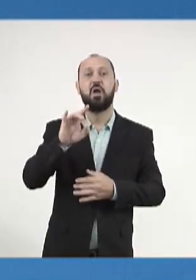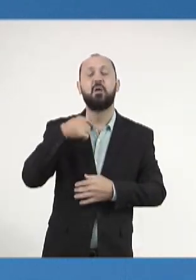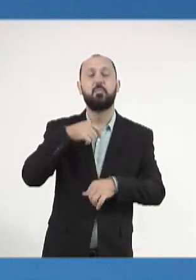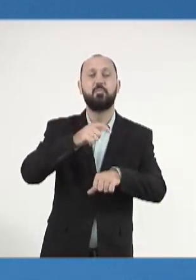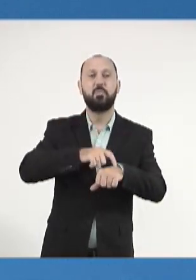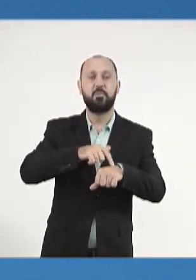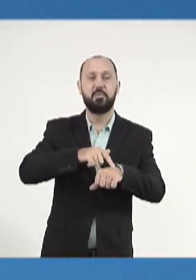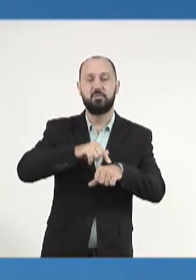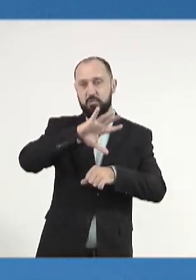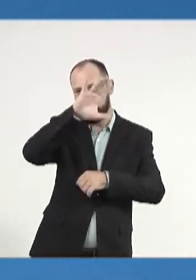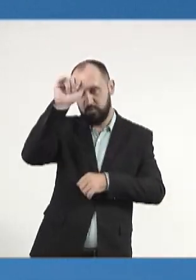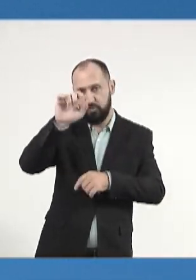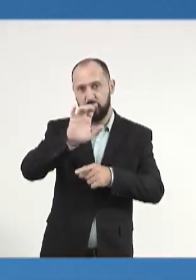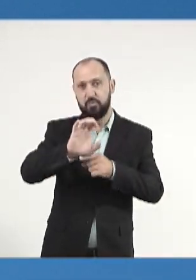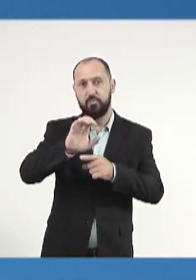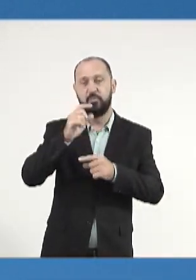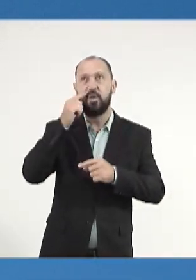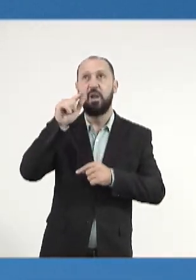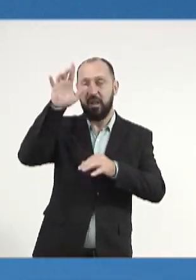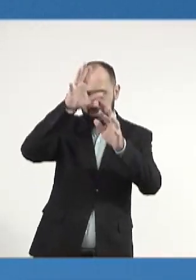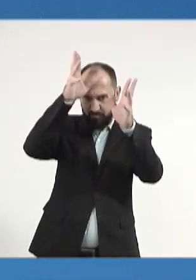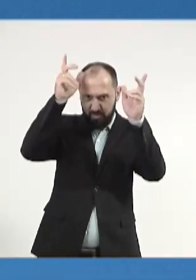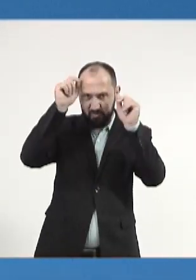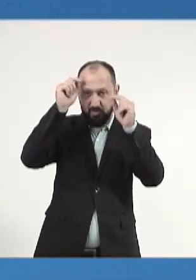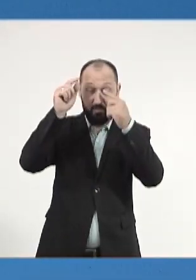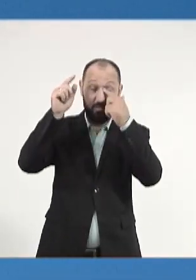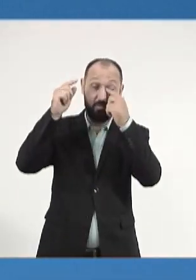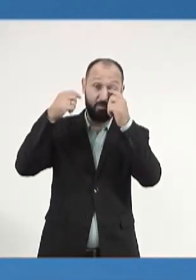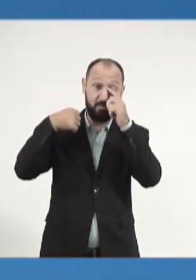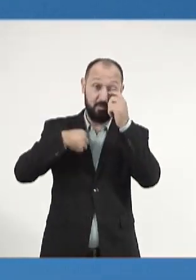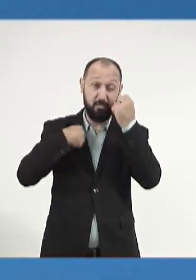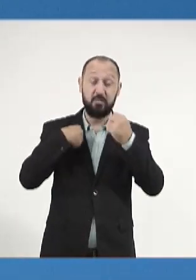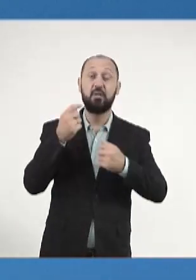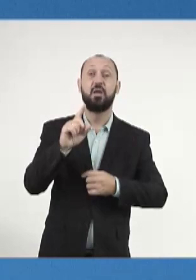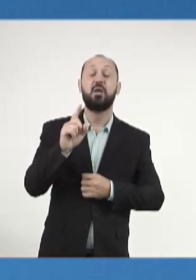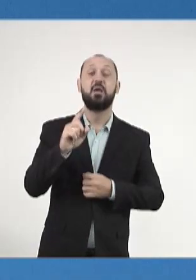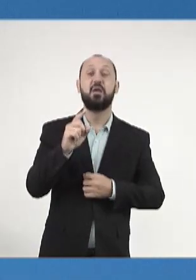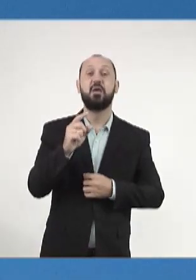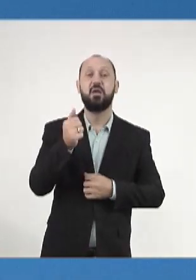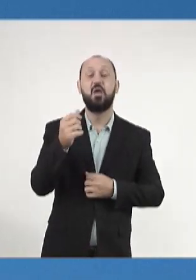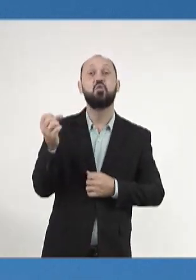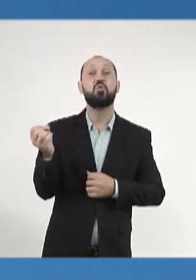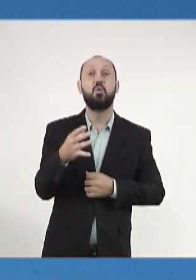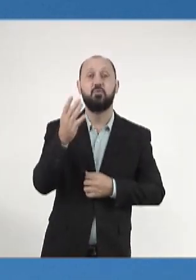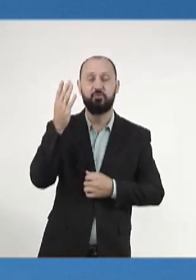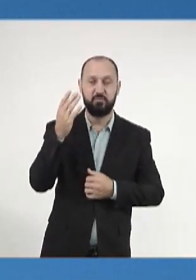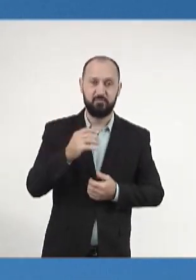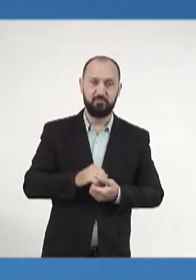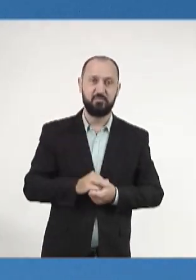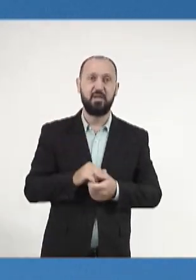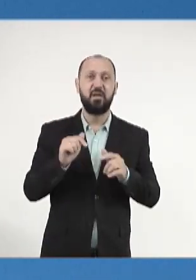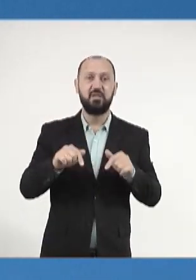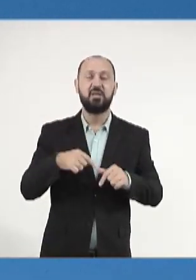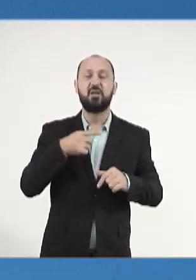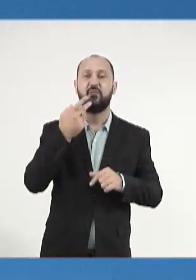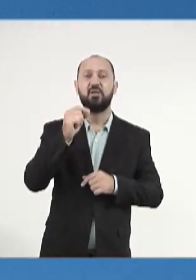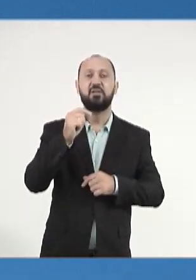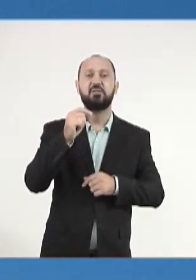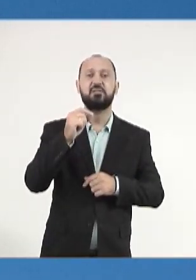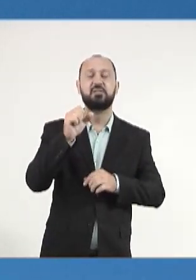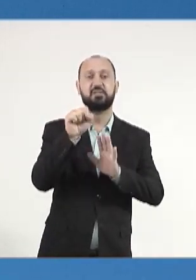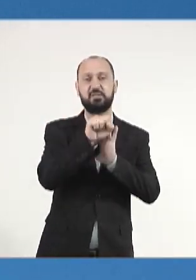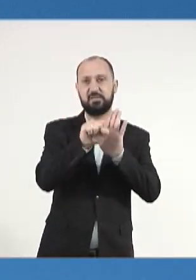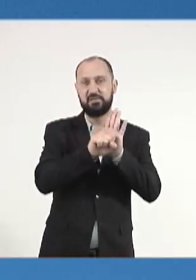do Sul é distinta da situação amazônica, onde a presença não indígena é recente. Aqui, nós estamos falando de mais